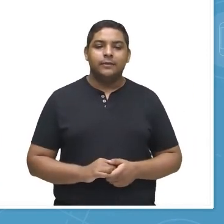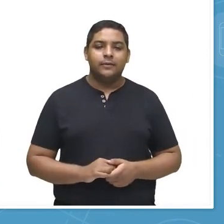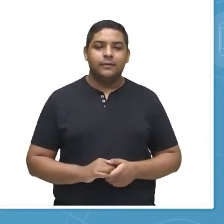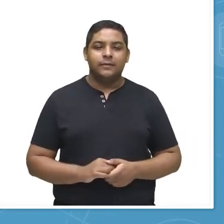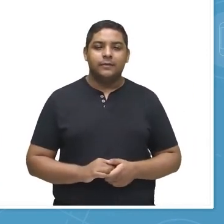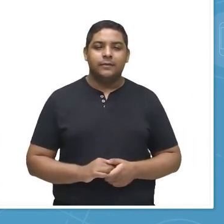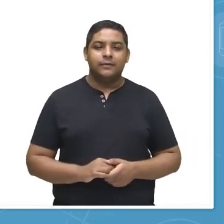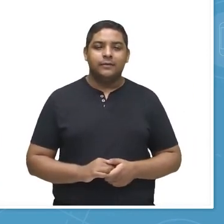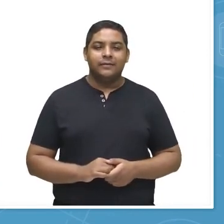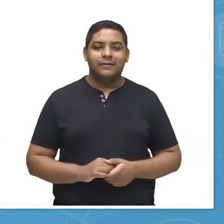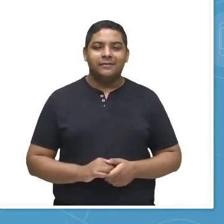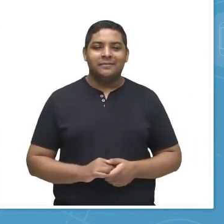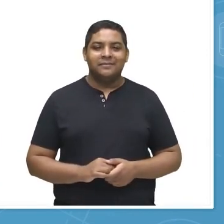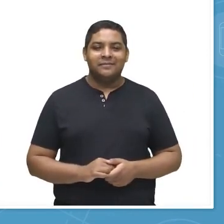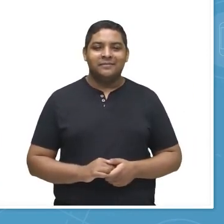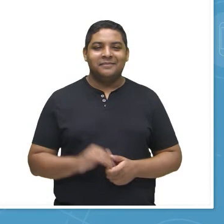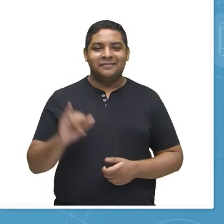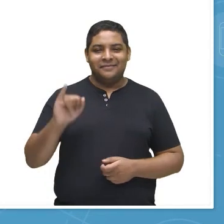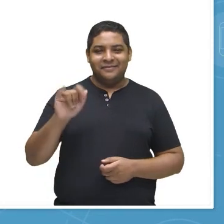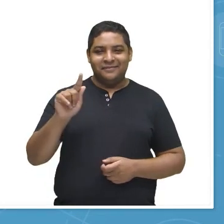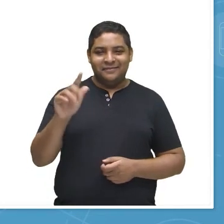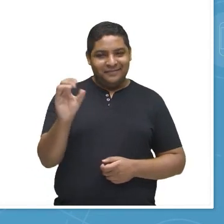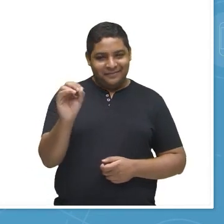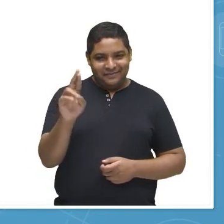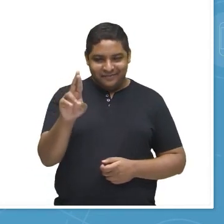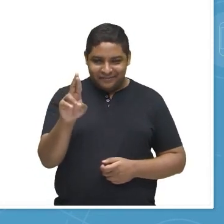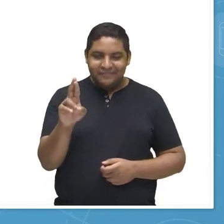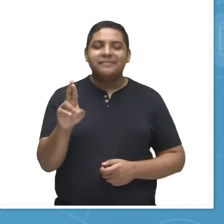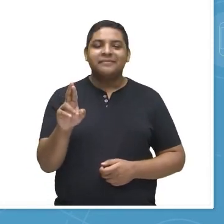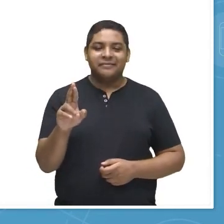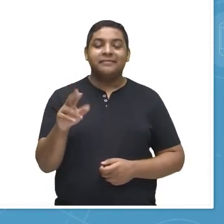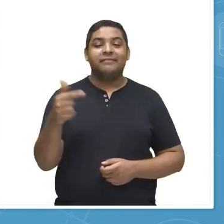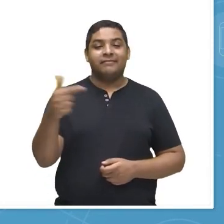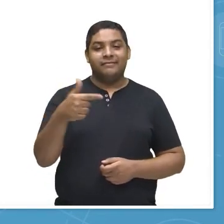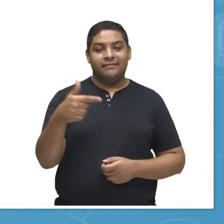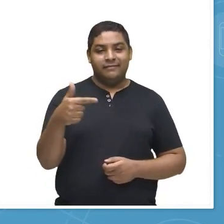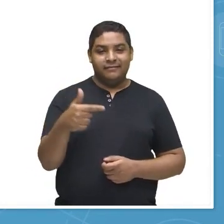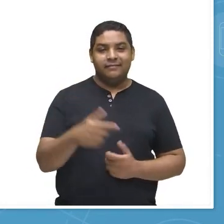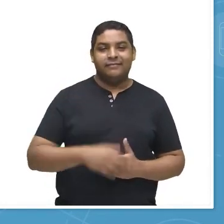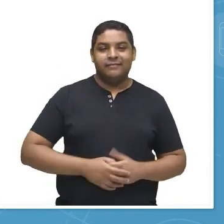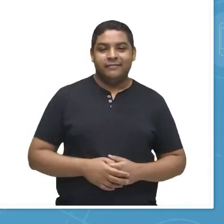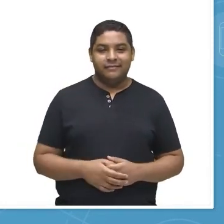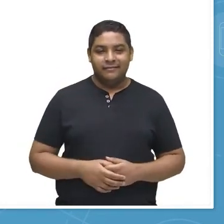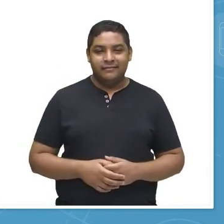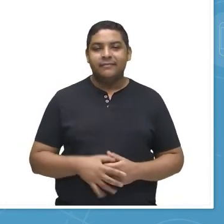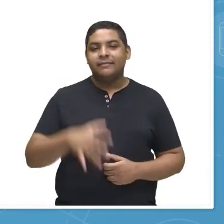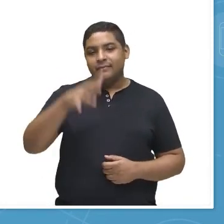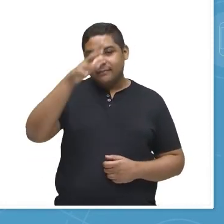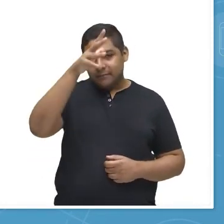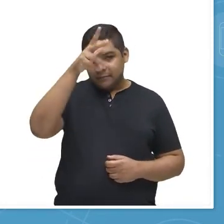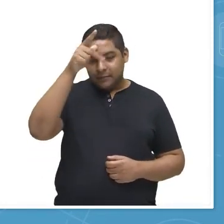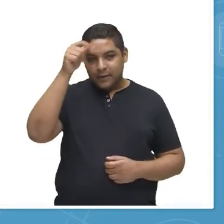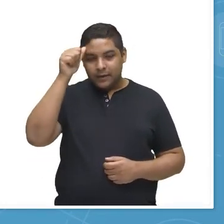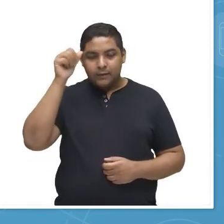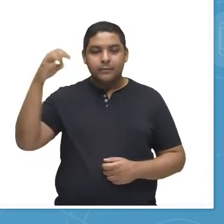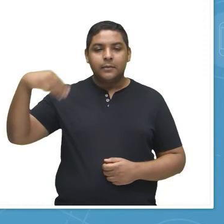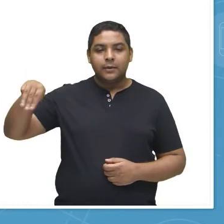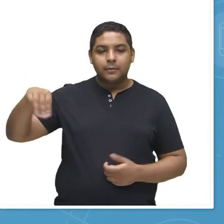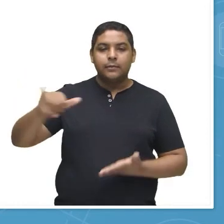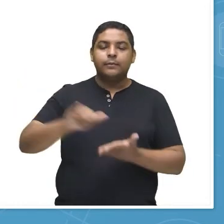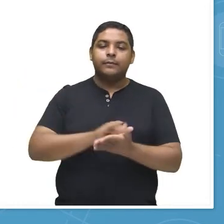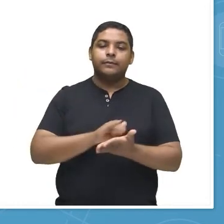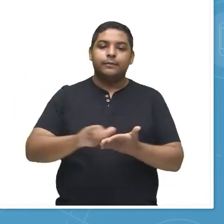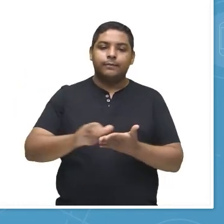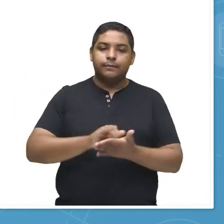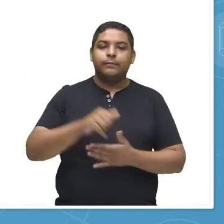Deixa eu ver aqui. O Igor também colocou na segunda questão Manaus, Manacapuru e Nova York, na sequência,